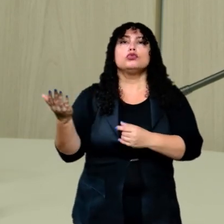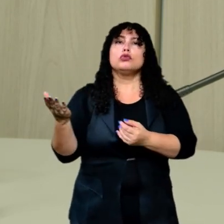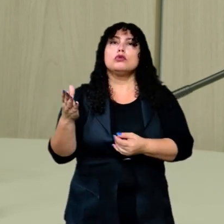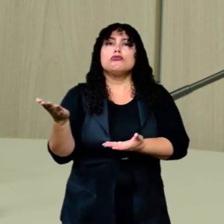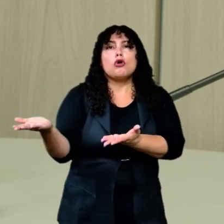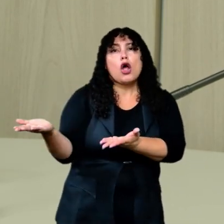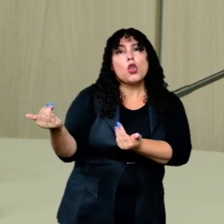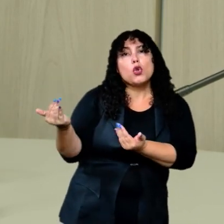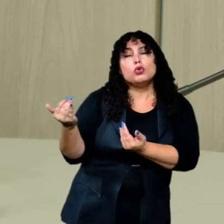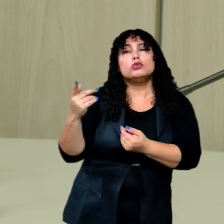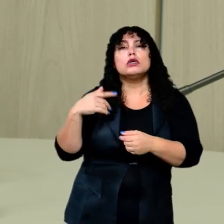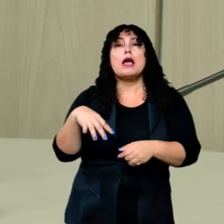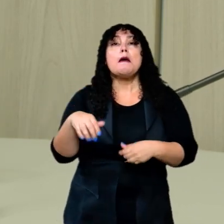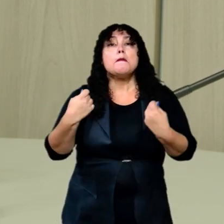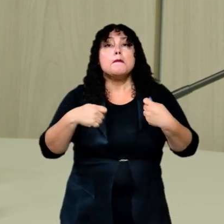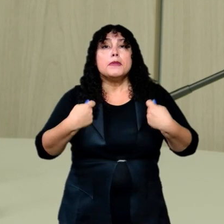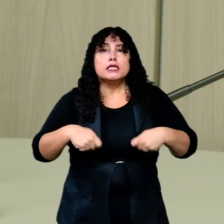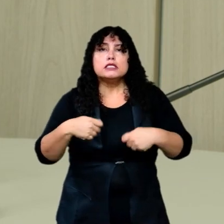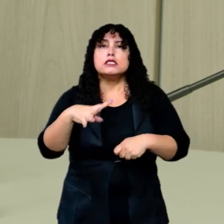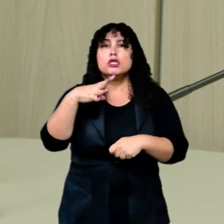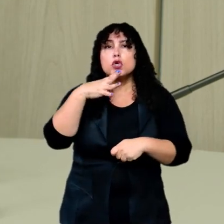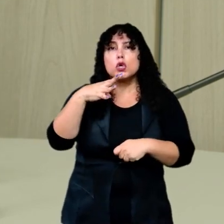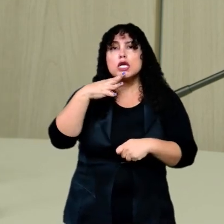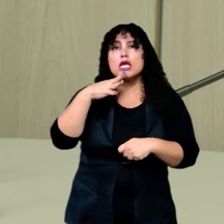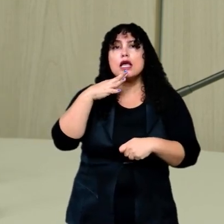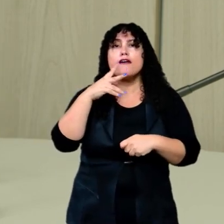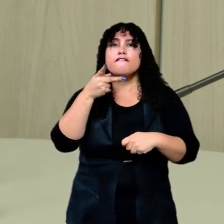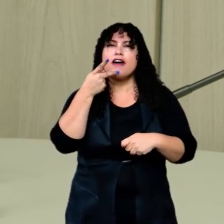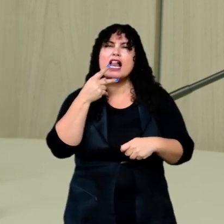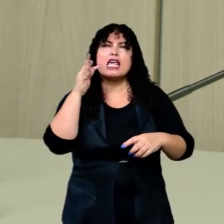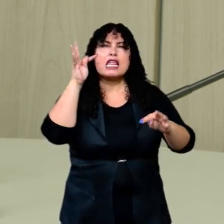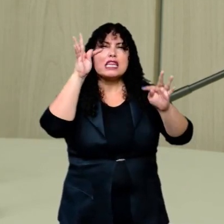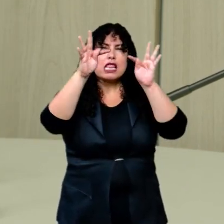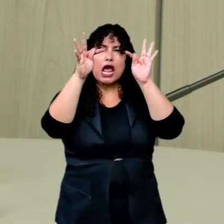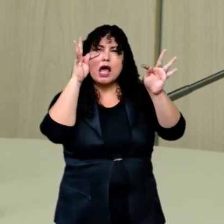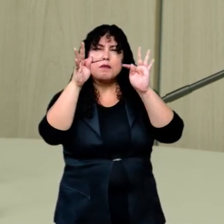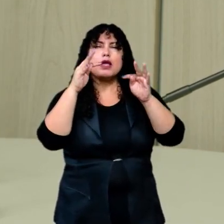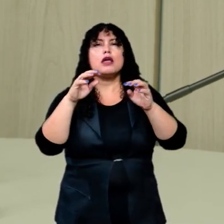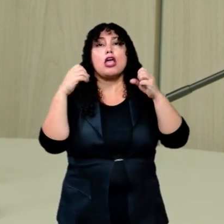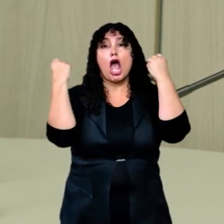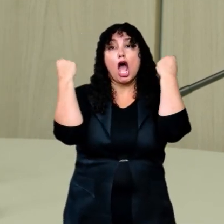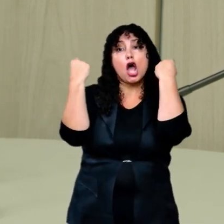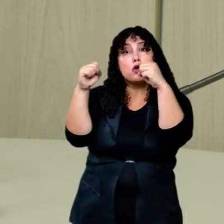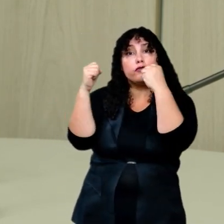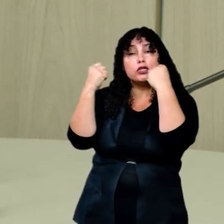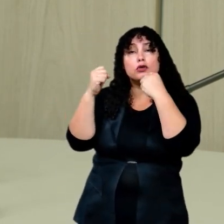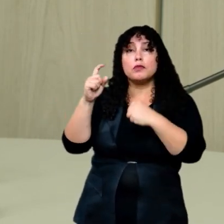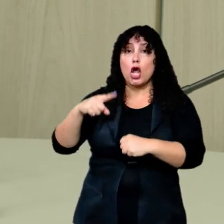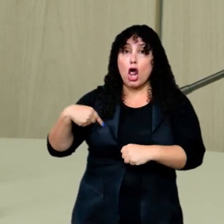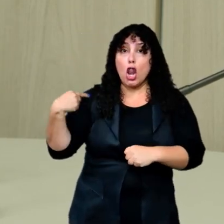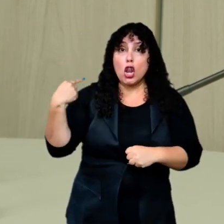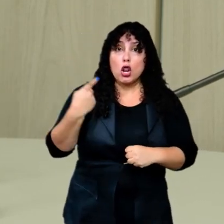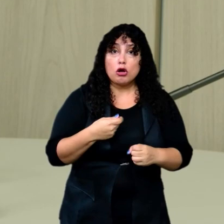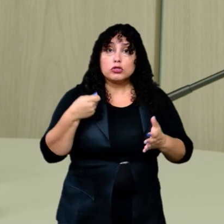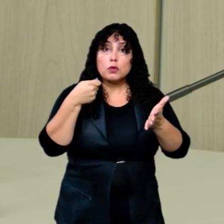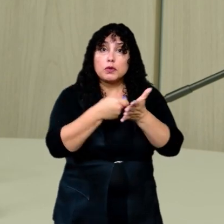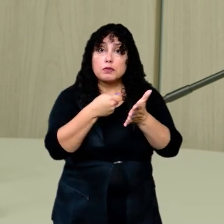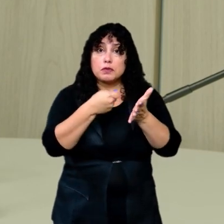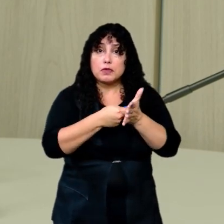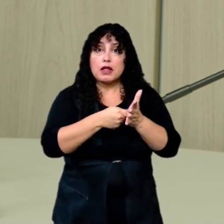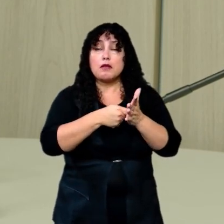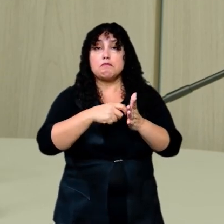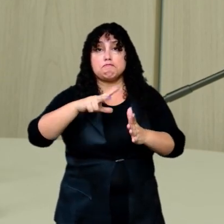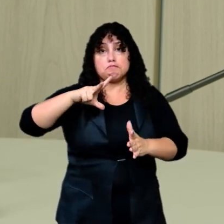né, procurar se conhecer, porque a gente fala muito em terapia, né, em atividade física e tudo, mas a nossa exigência pessoal às vezes é